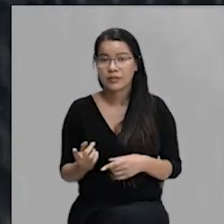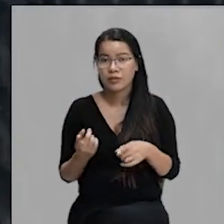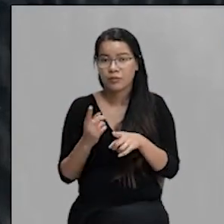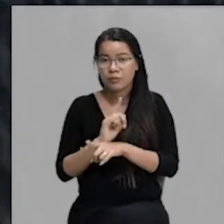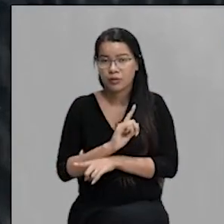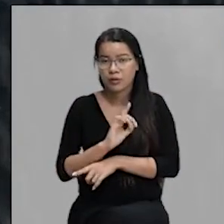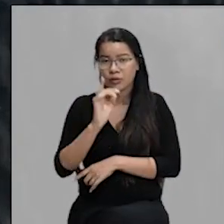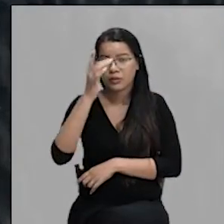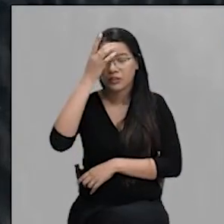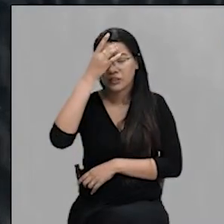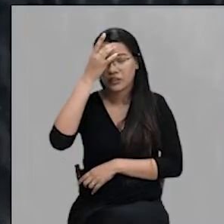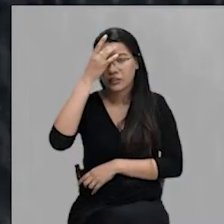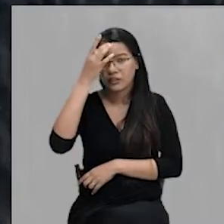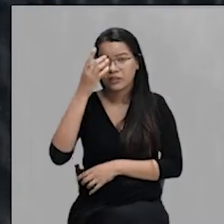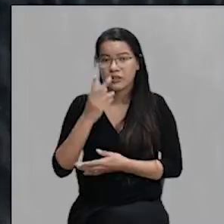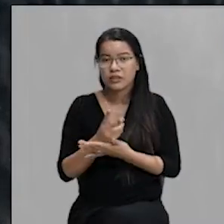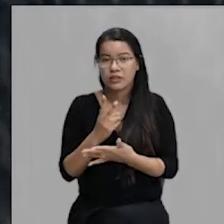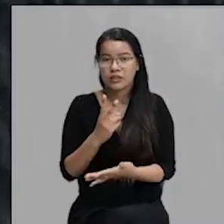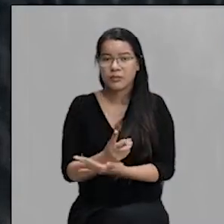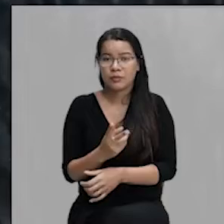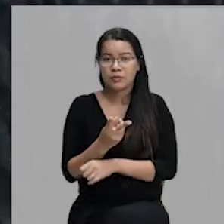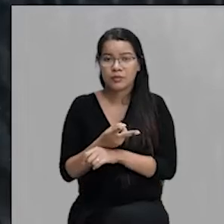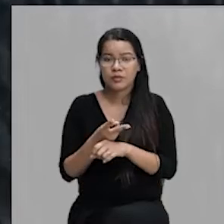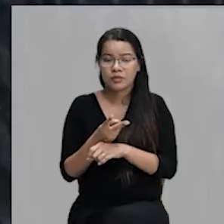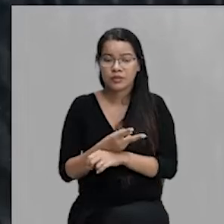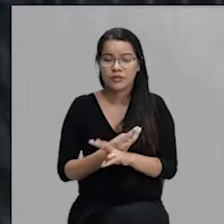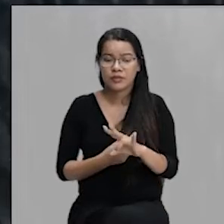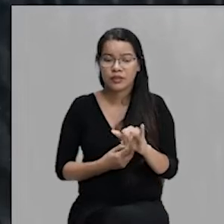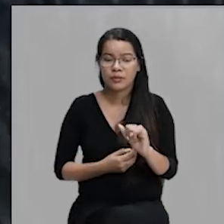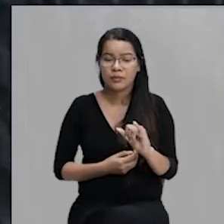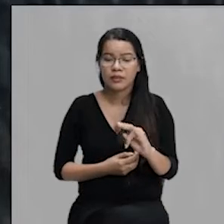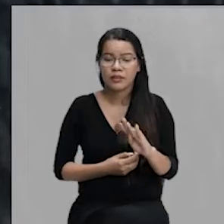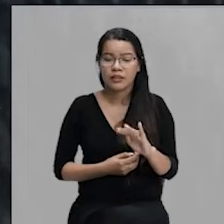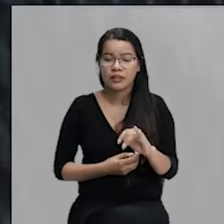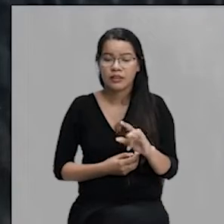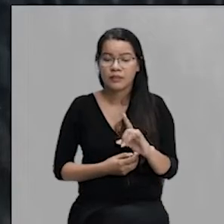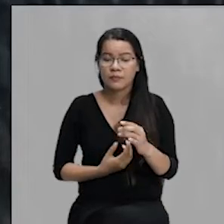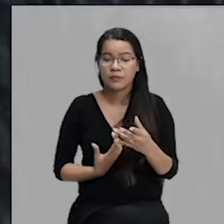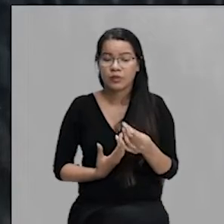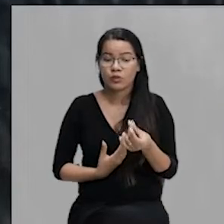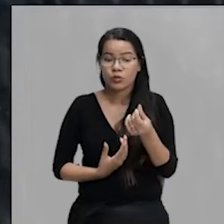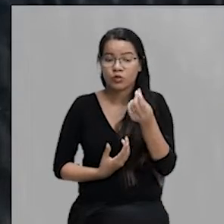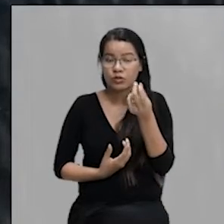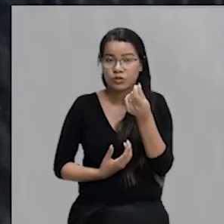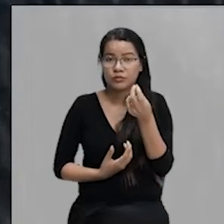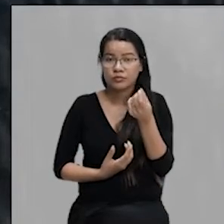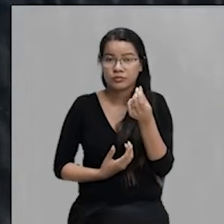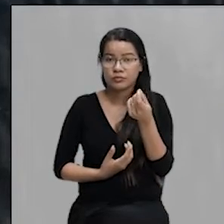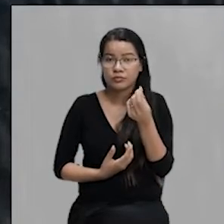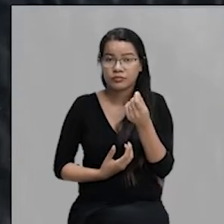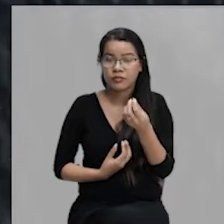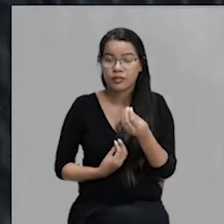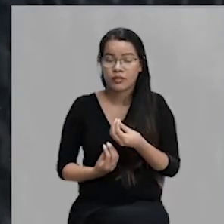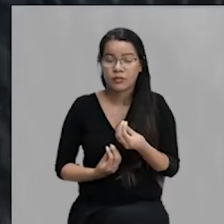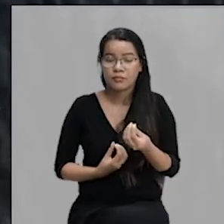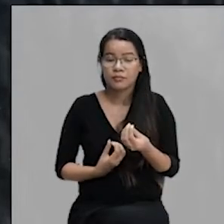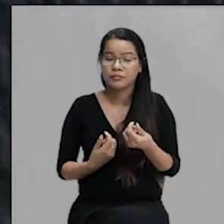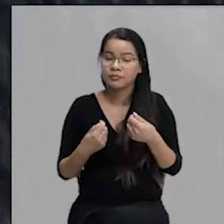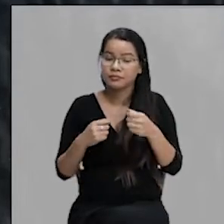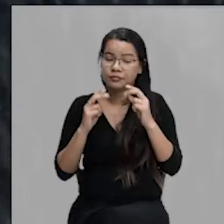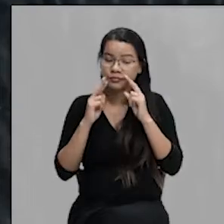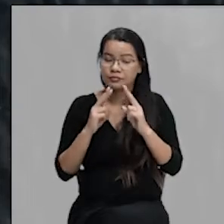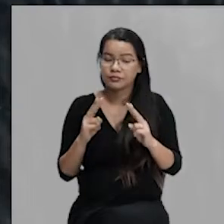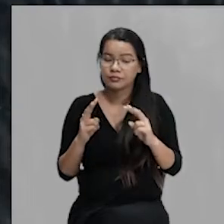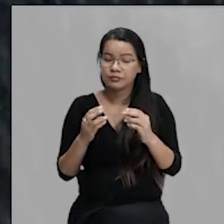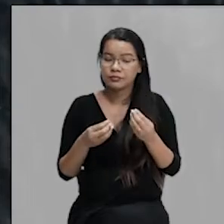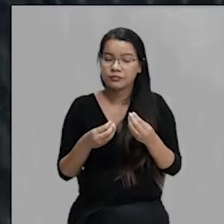conscientização ecológica, sempre buscando a viabilidade econômica, a rentabilidade, o lucro, como pode ser observado pela difusão